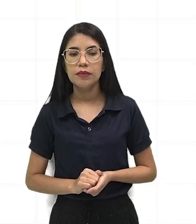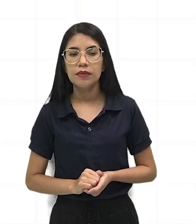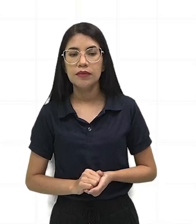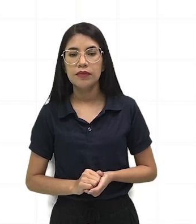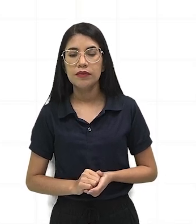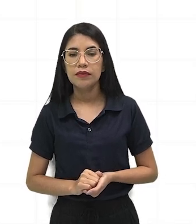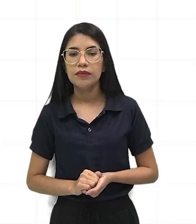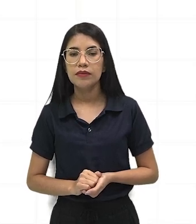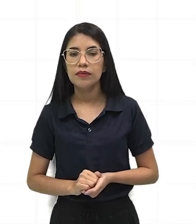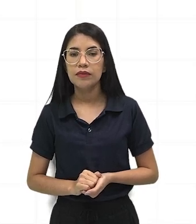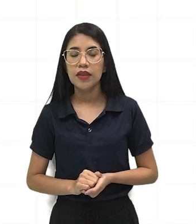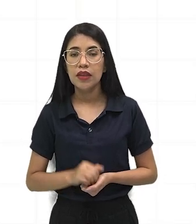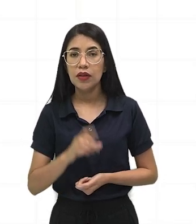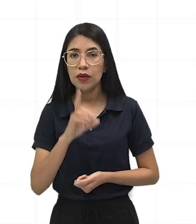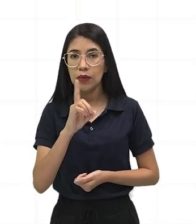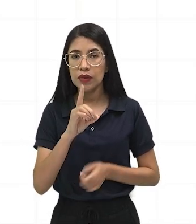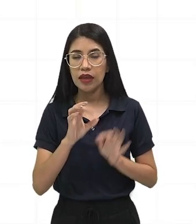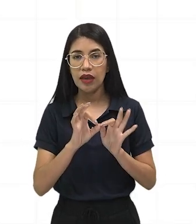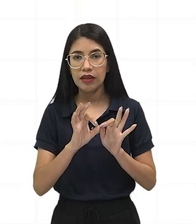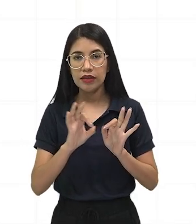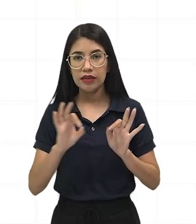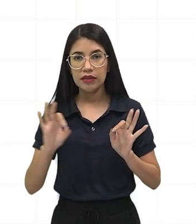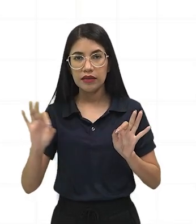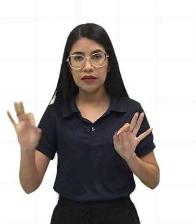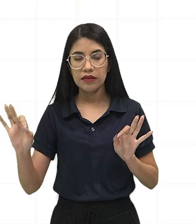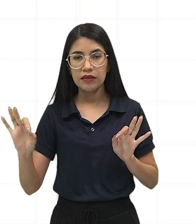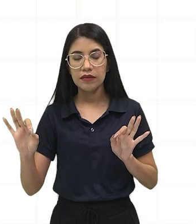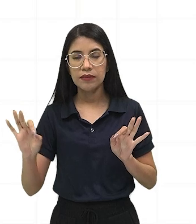E d a distância percorrida.